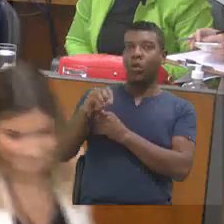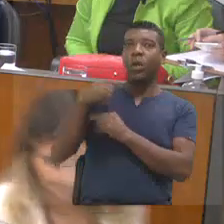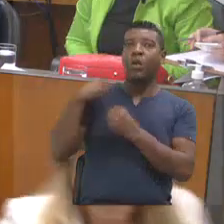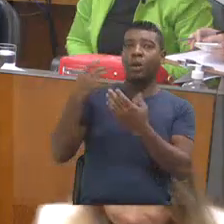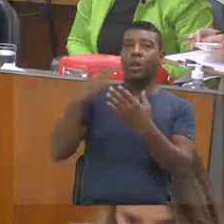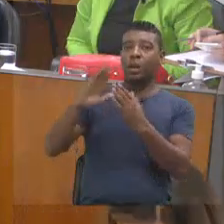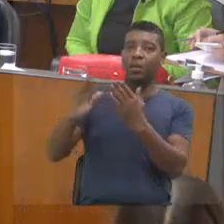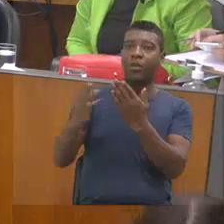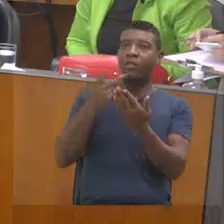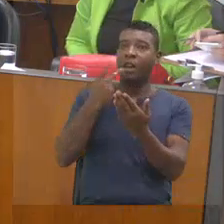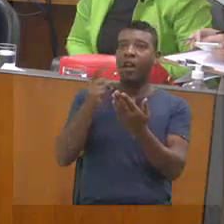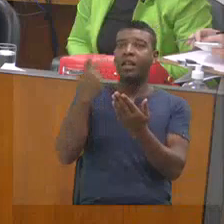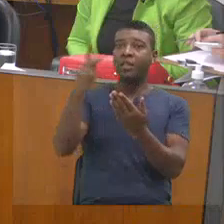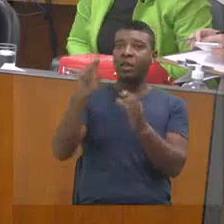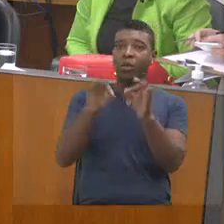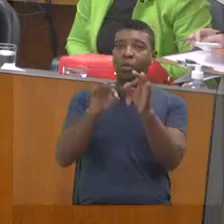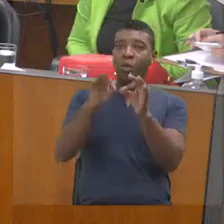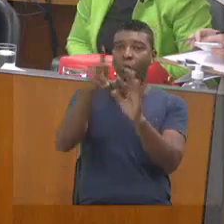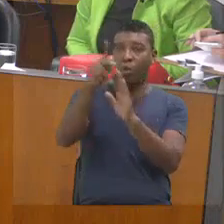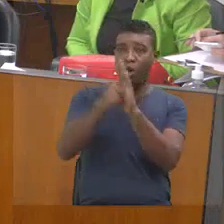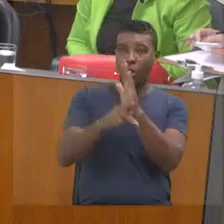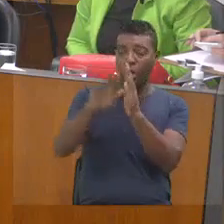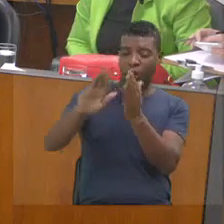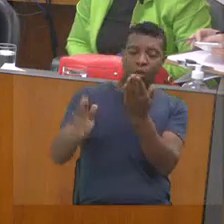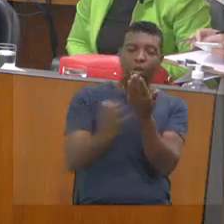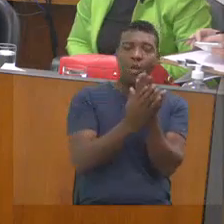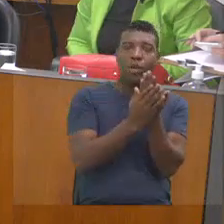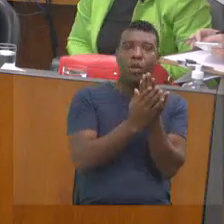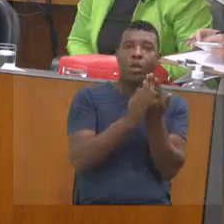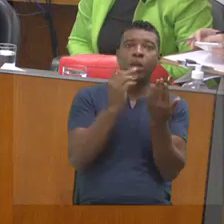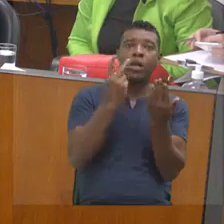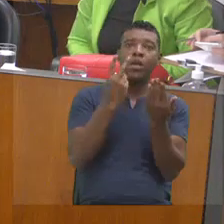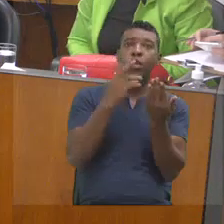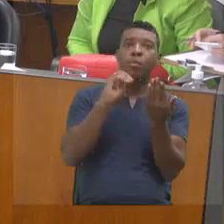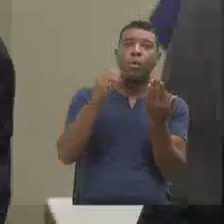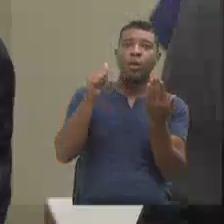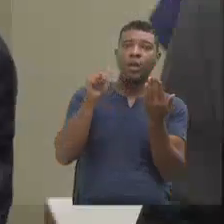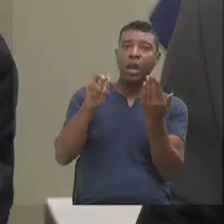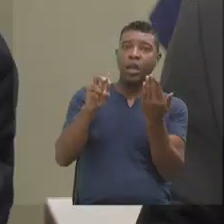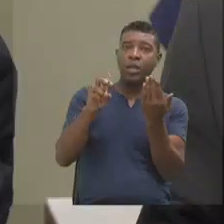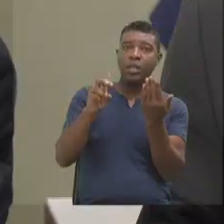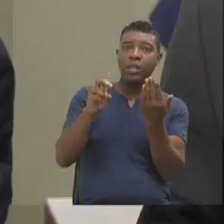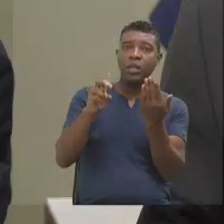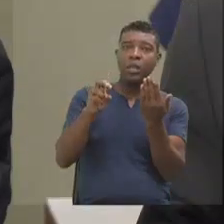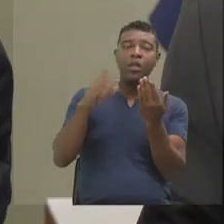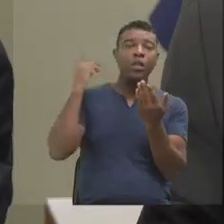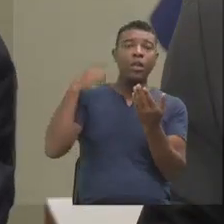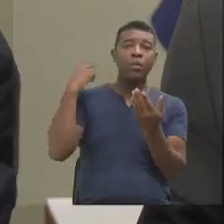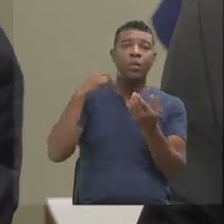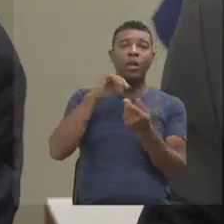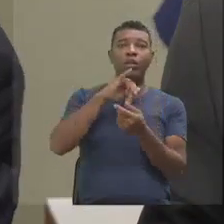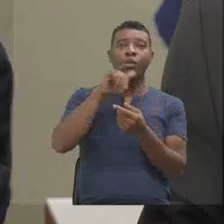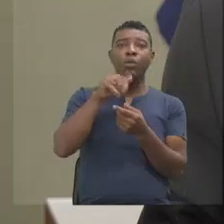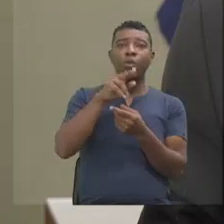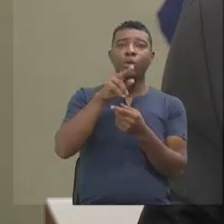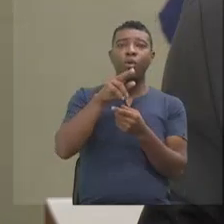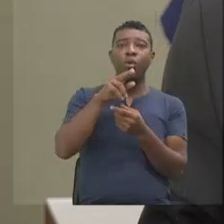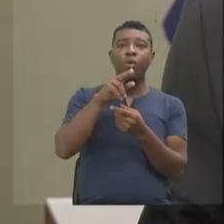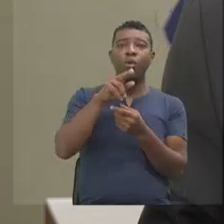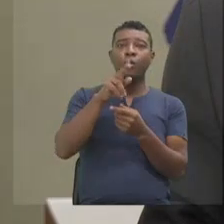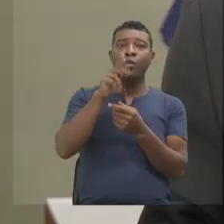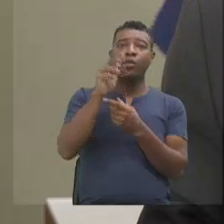projeto de lei 2.833 de 2015 do deputado João Freire então aí acompanhar